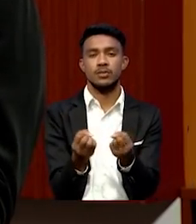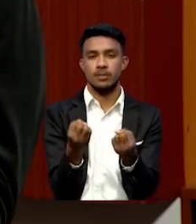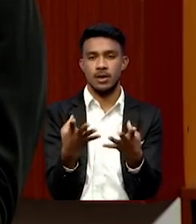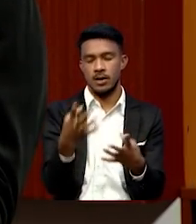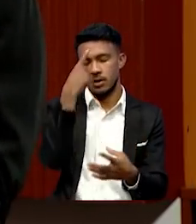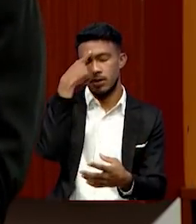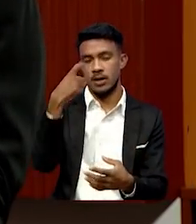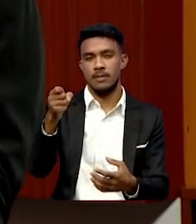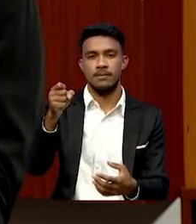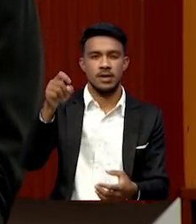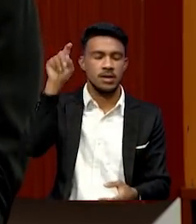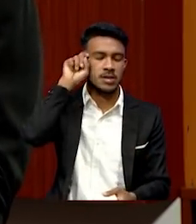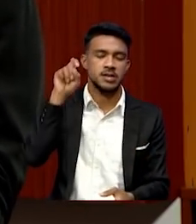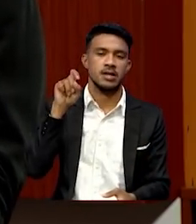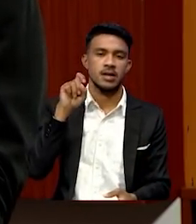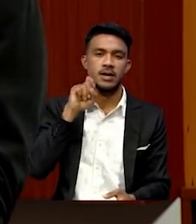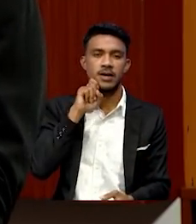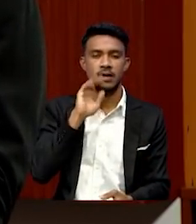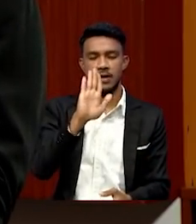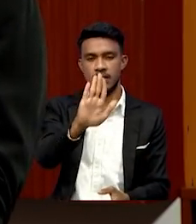figura Mão Bote.